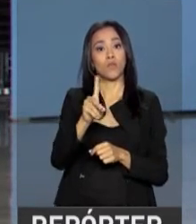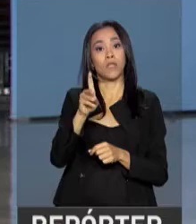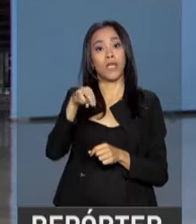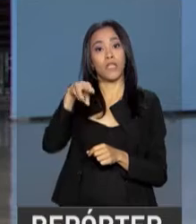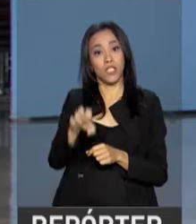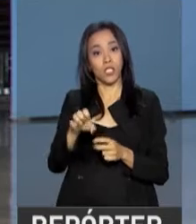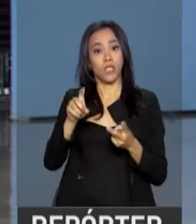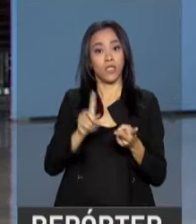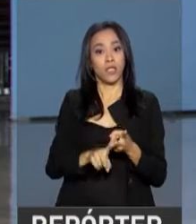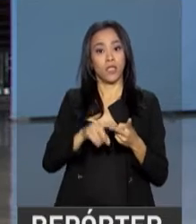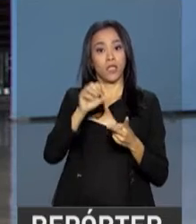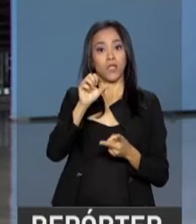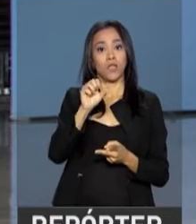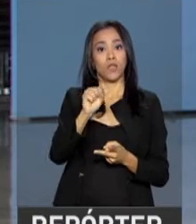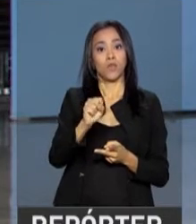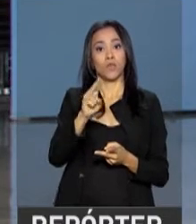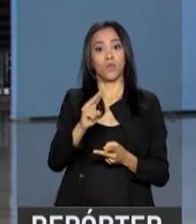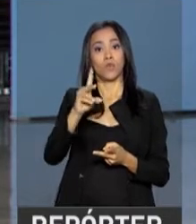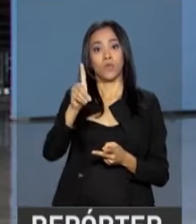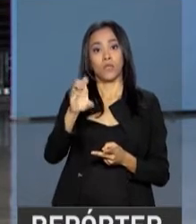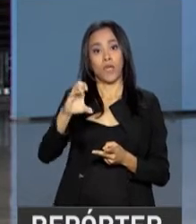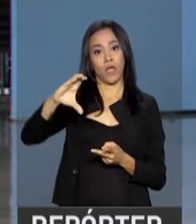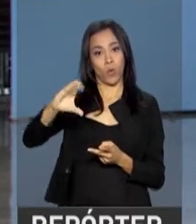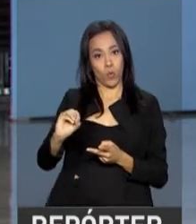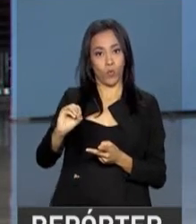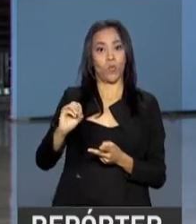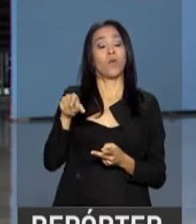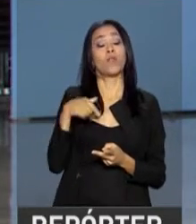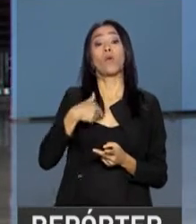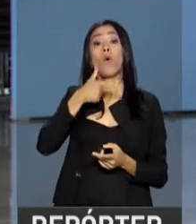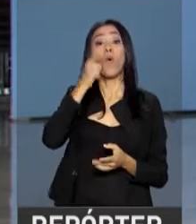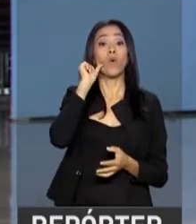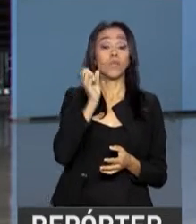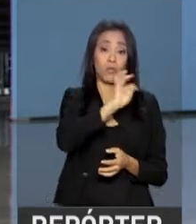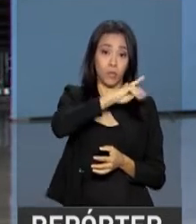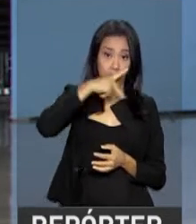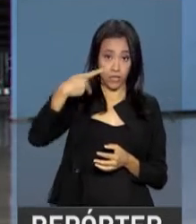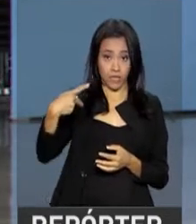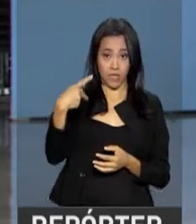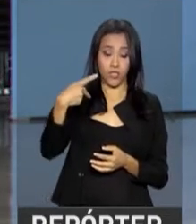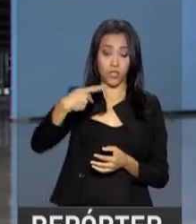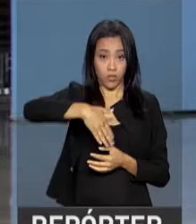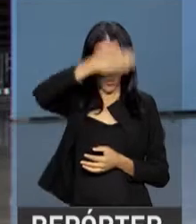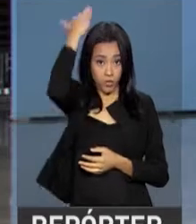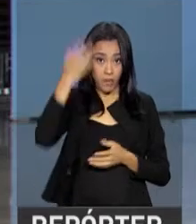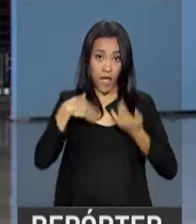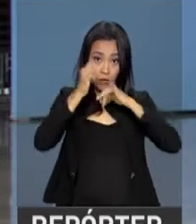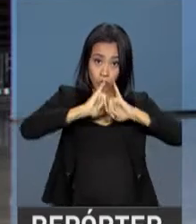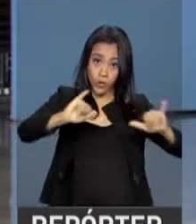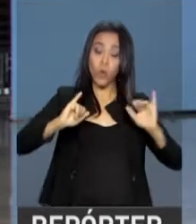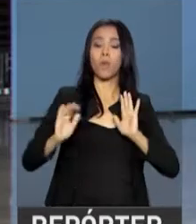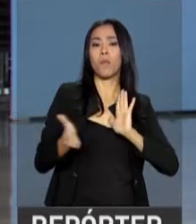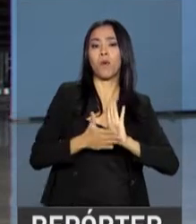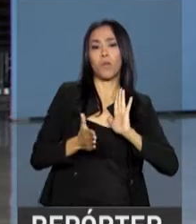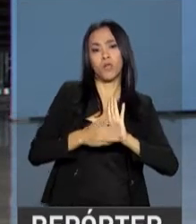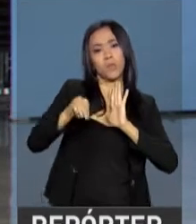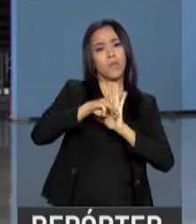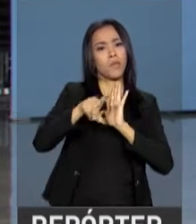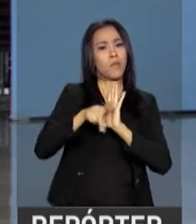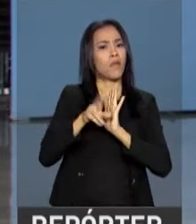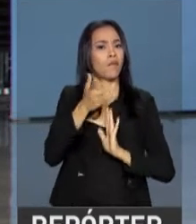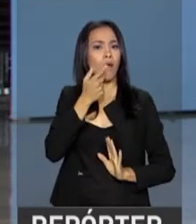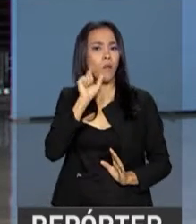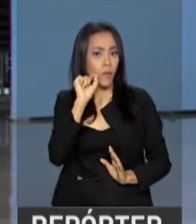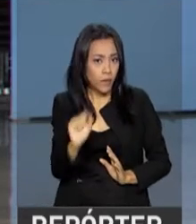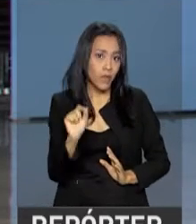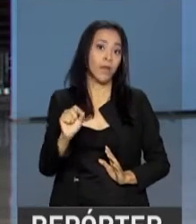sudene e da sudeco e ontem o presidente anunciou uma medida provisória e nessa medida essa medida estabelece a